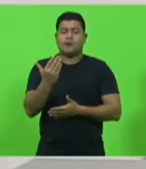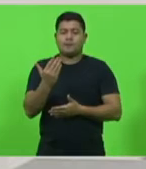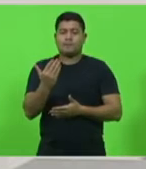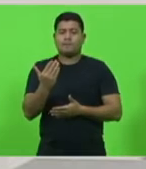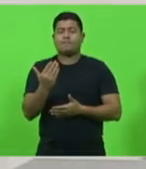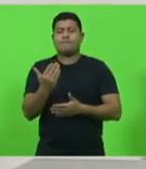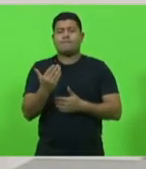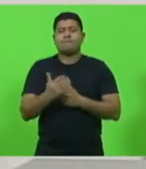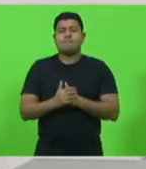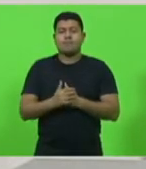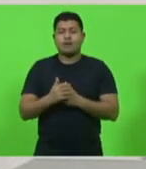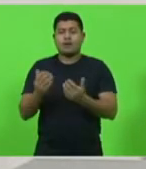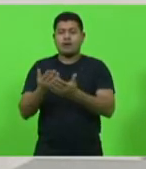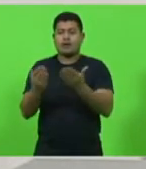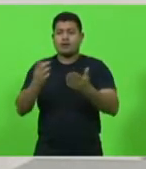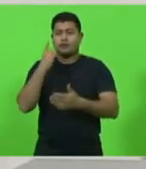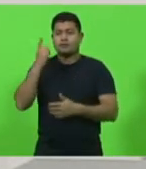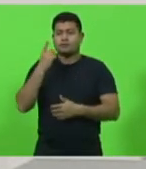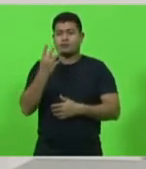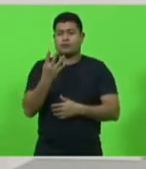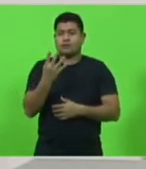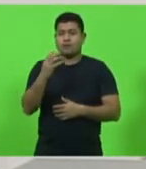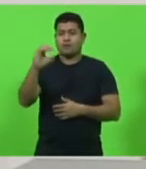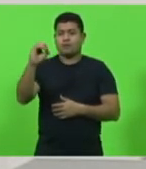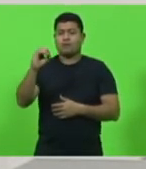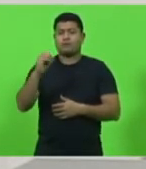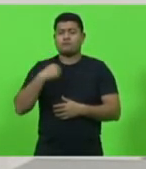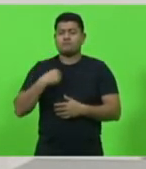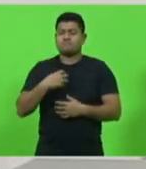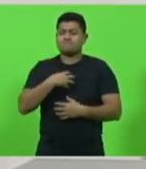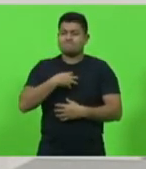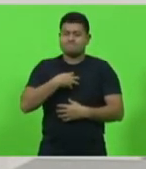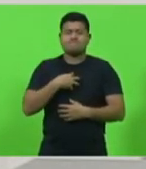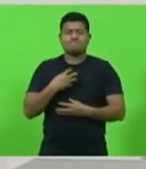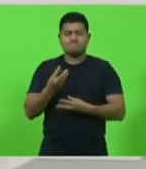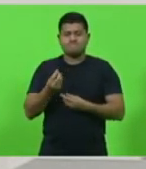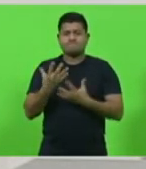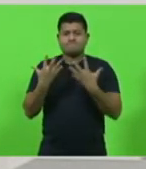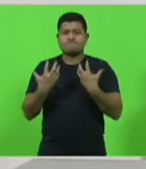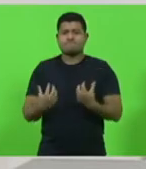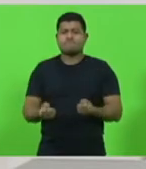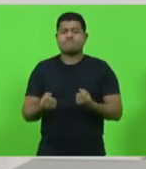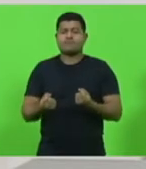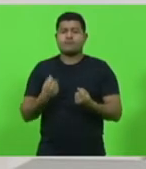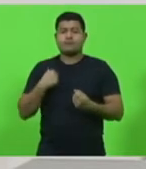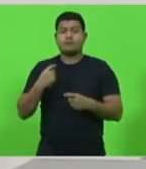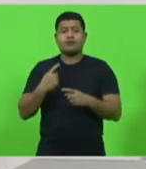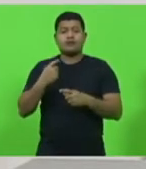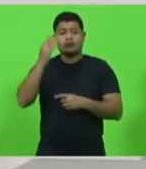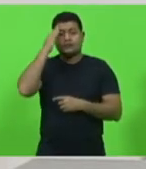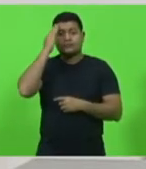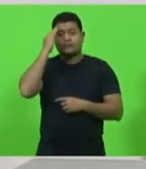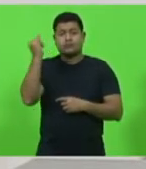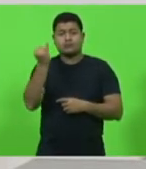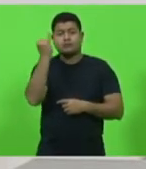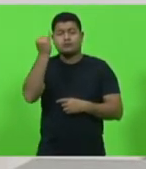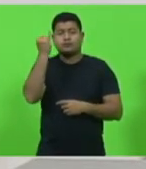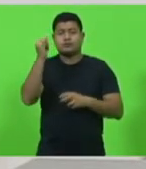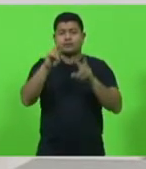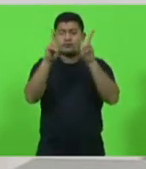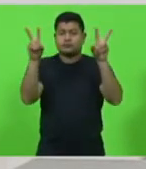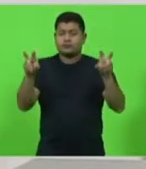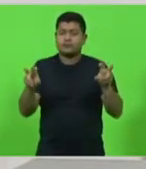nobres 40 deputados que sensibilizaram-se pela importância dessa matéria. E, com